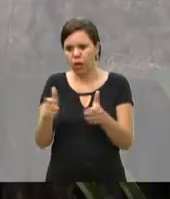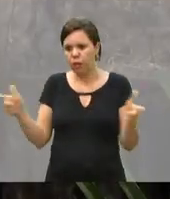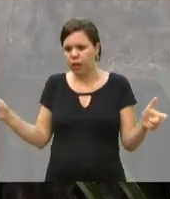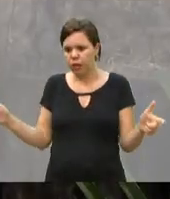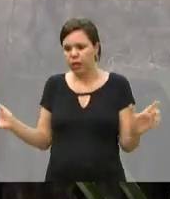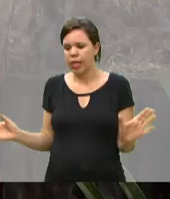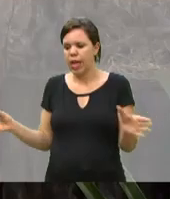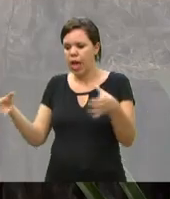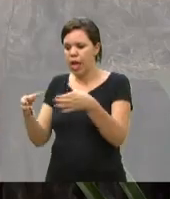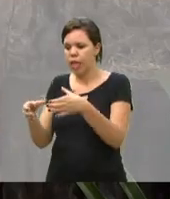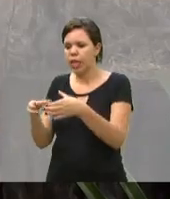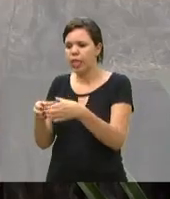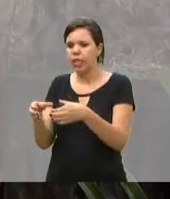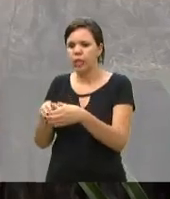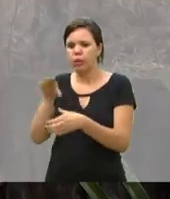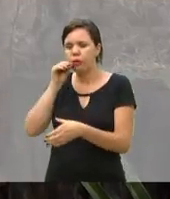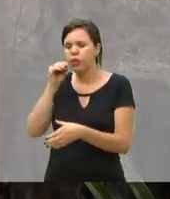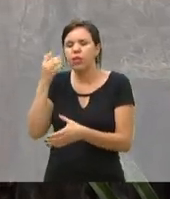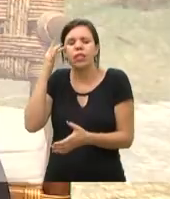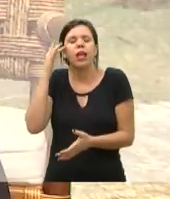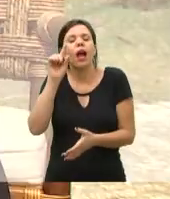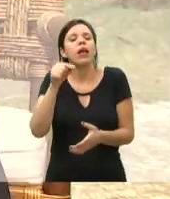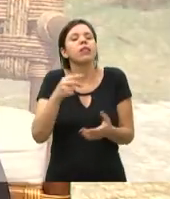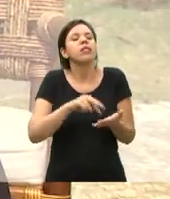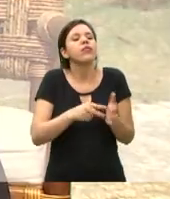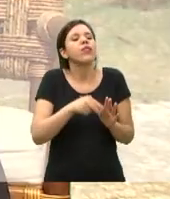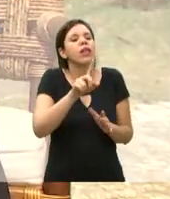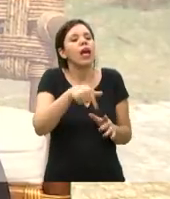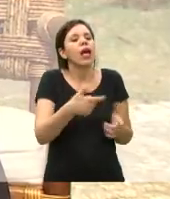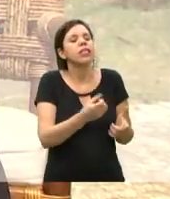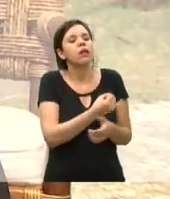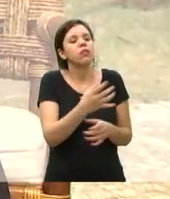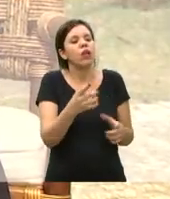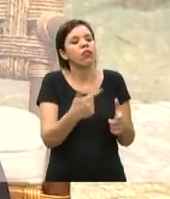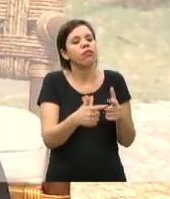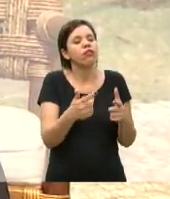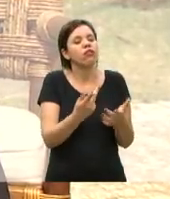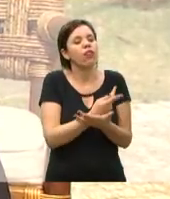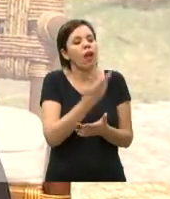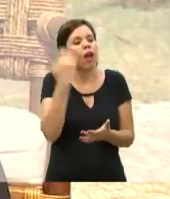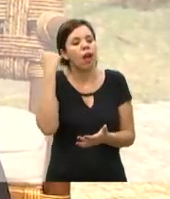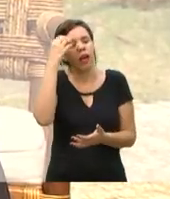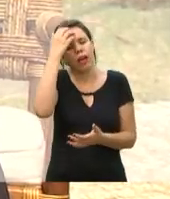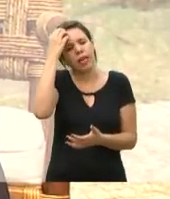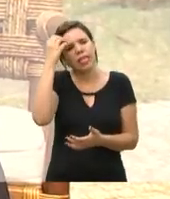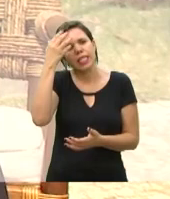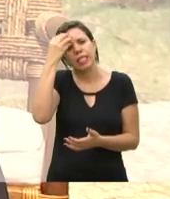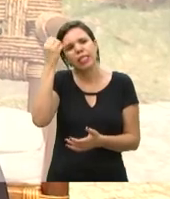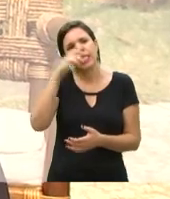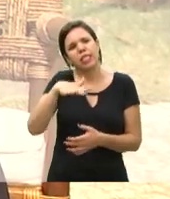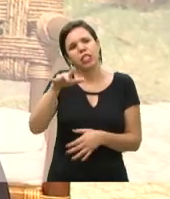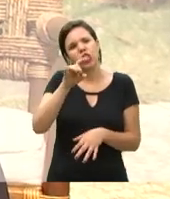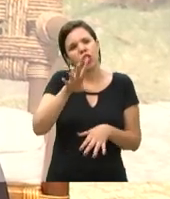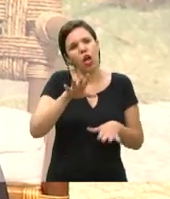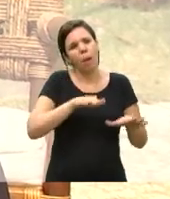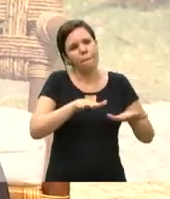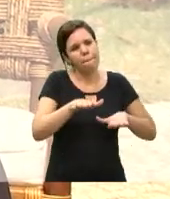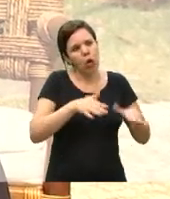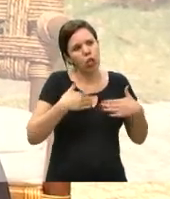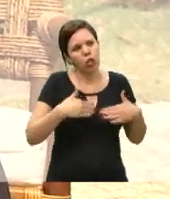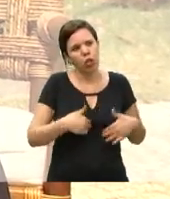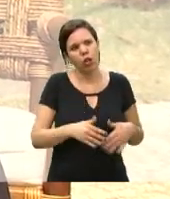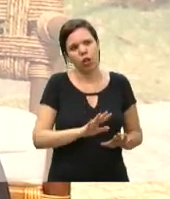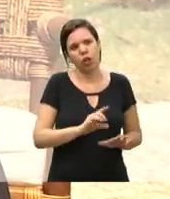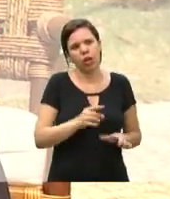não é ampliar. Mas quando você fala de margem de erro, o que, que você quer dizer? Eu falo assim. Esquecemos da área motora ou